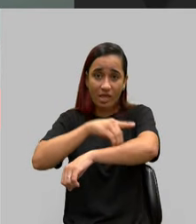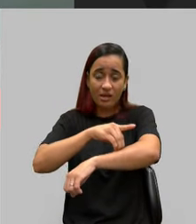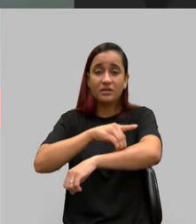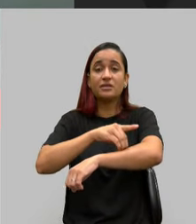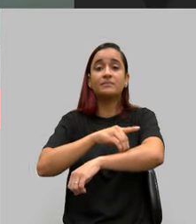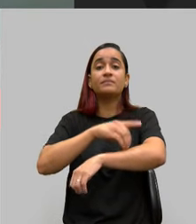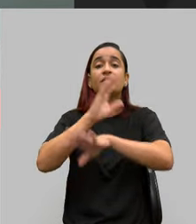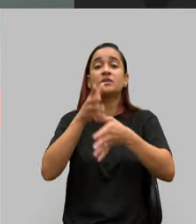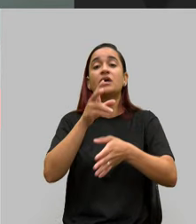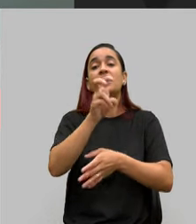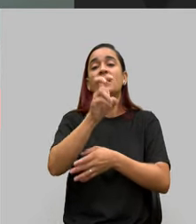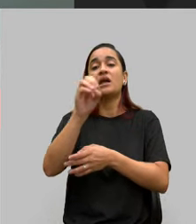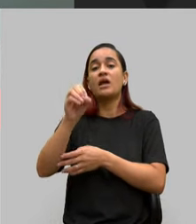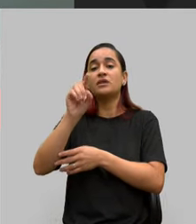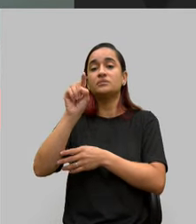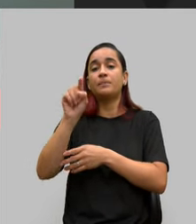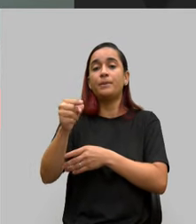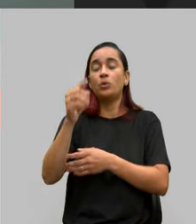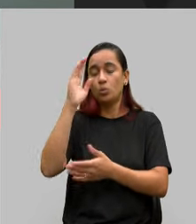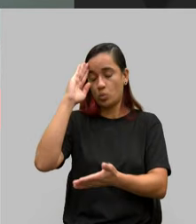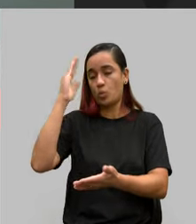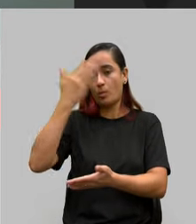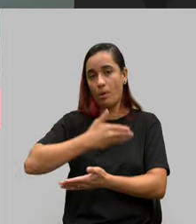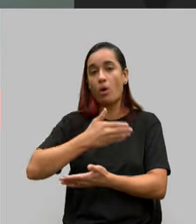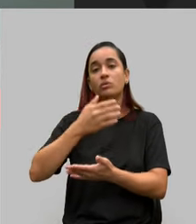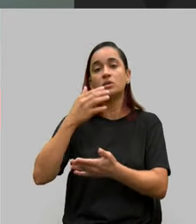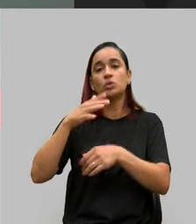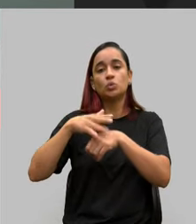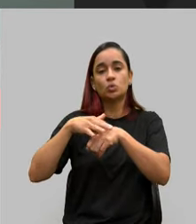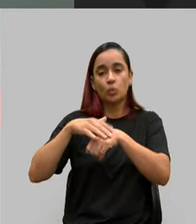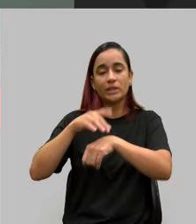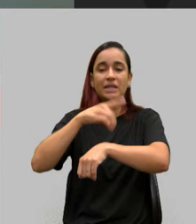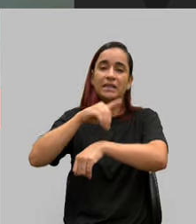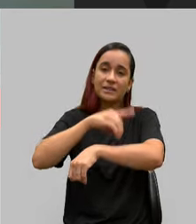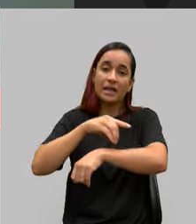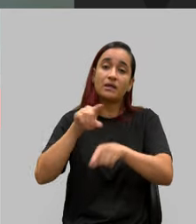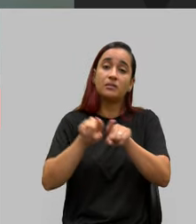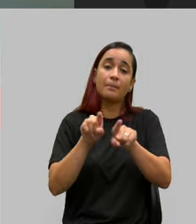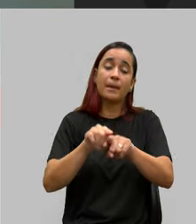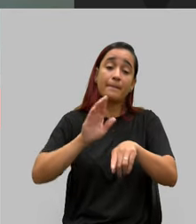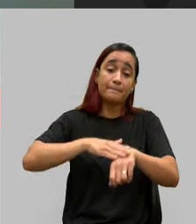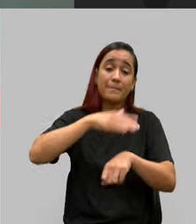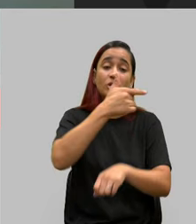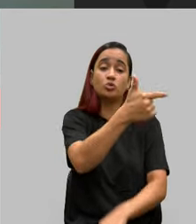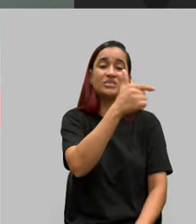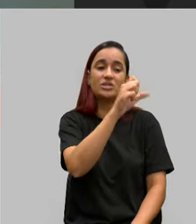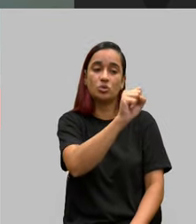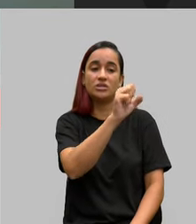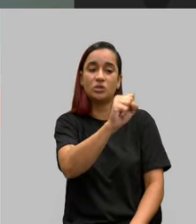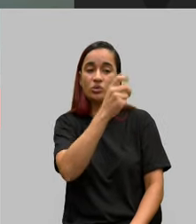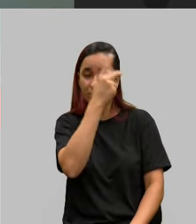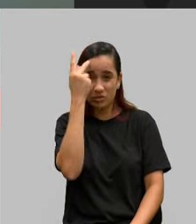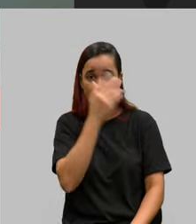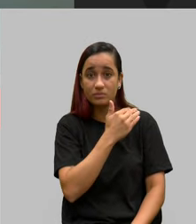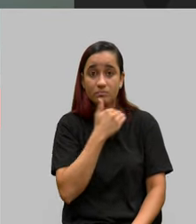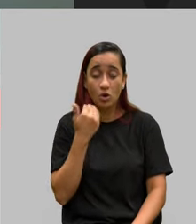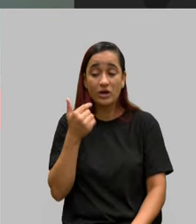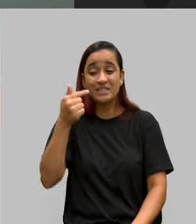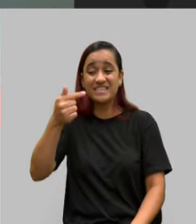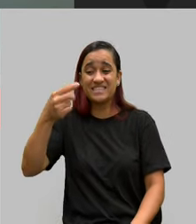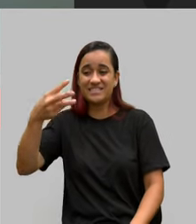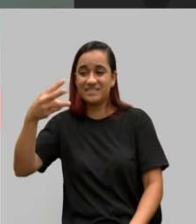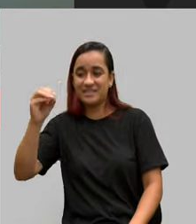500.000 casos confirmados com mais de 288 óbitos e 730 investigação